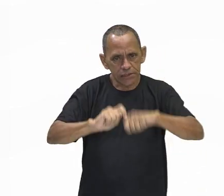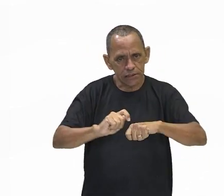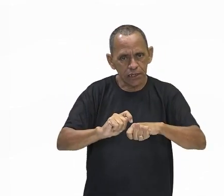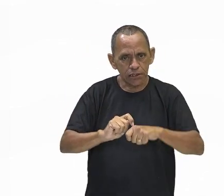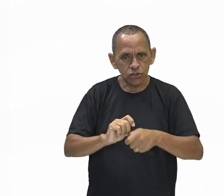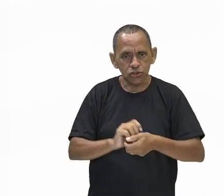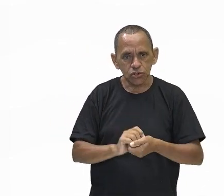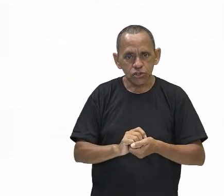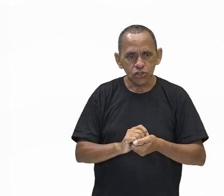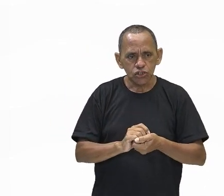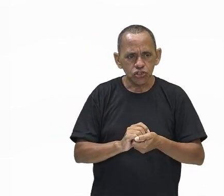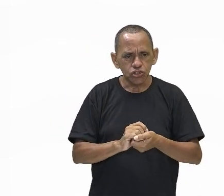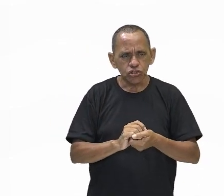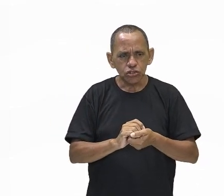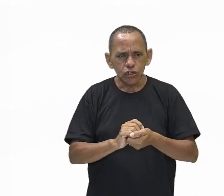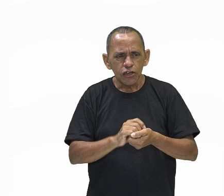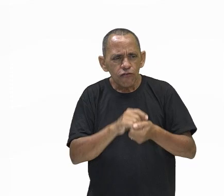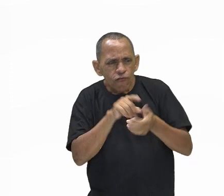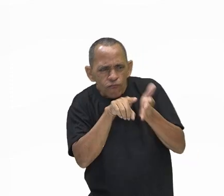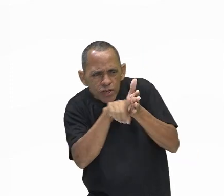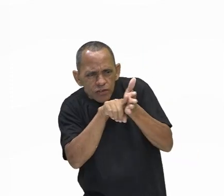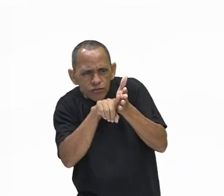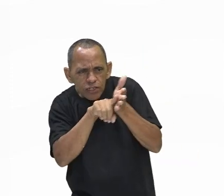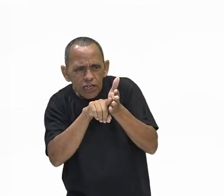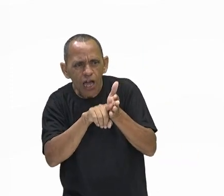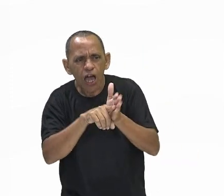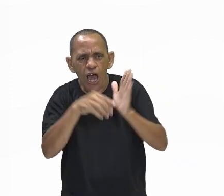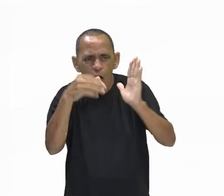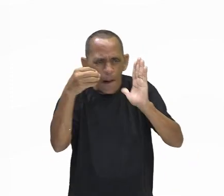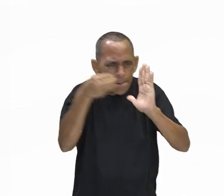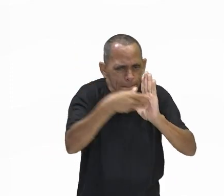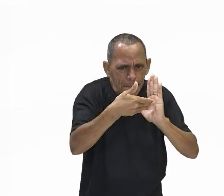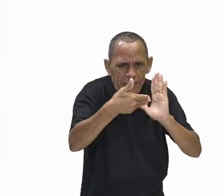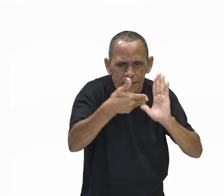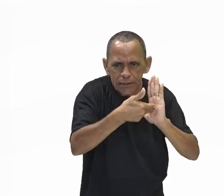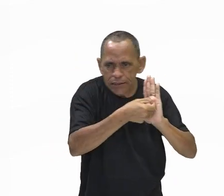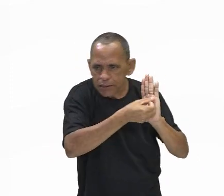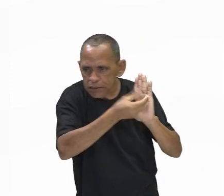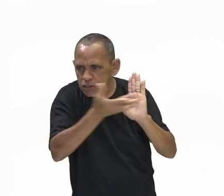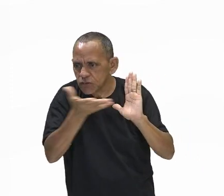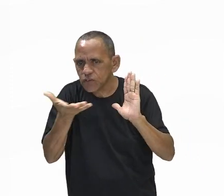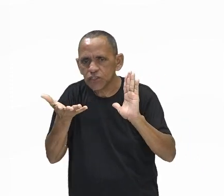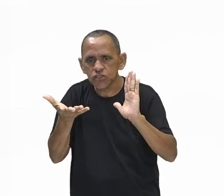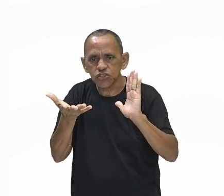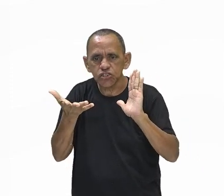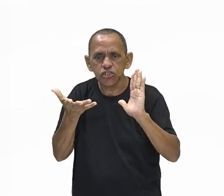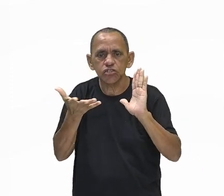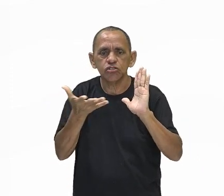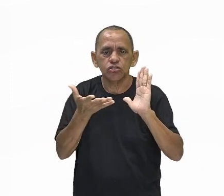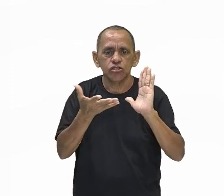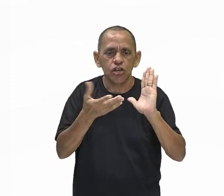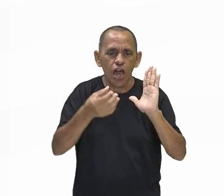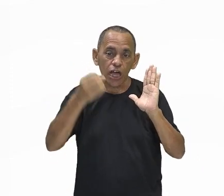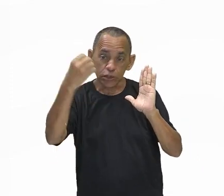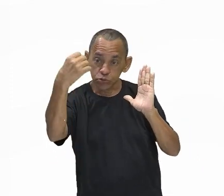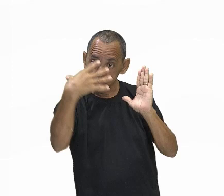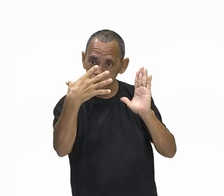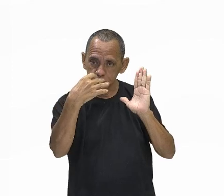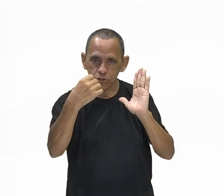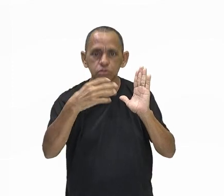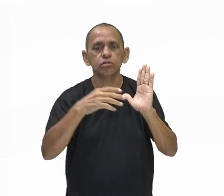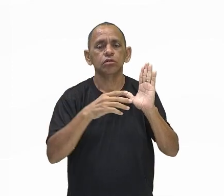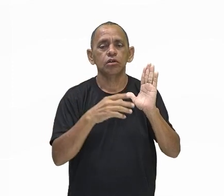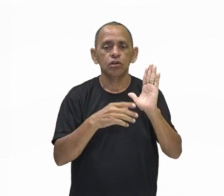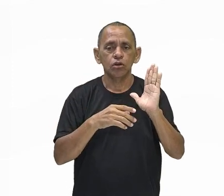convergir ou divergir os raios de luz. A potência focal é calculada pela equação. P é igual a 1